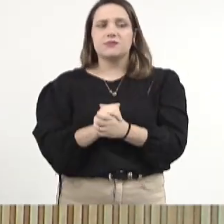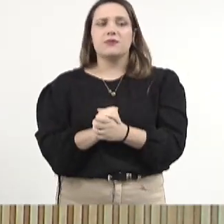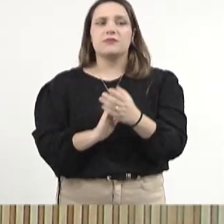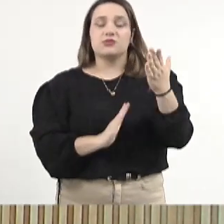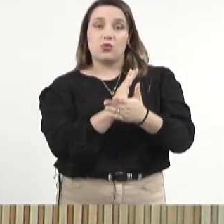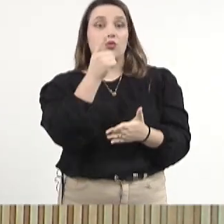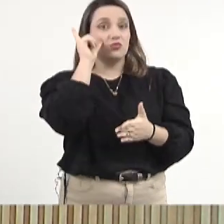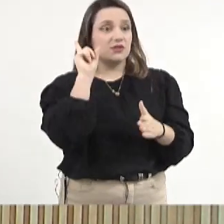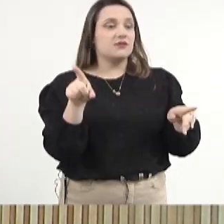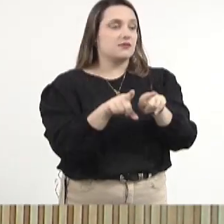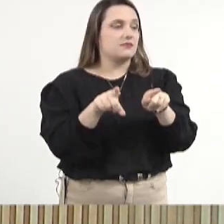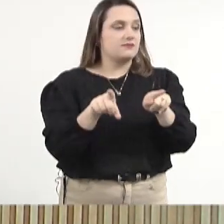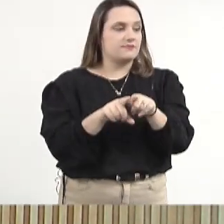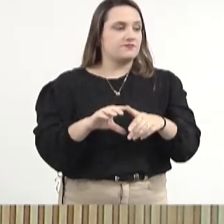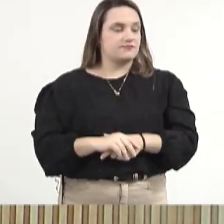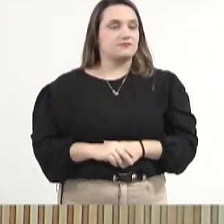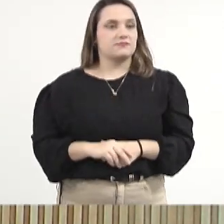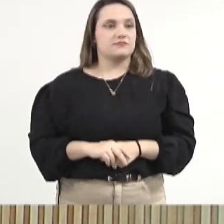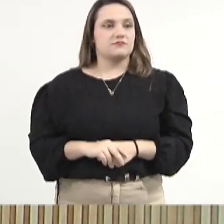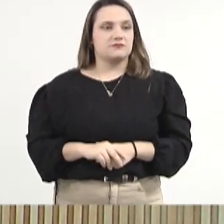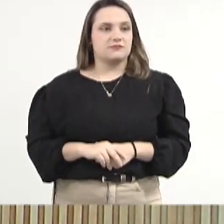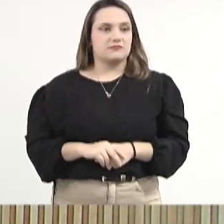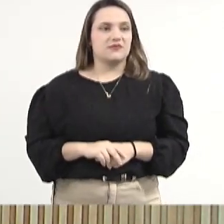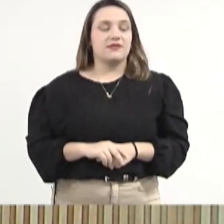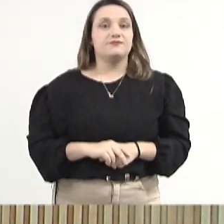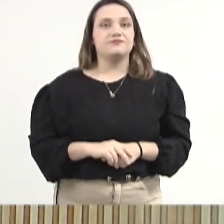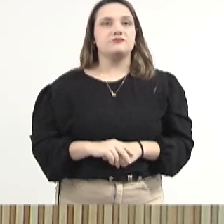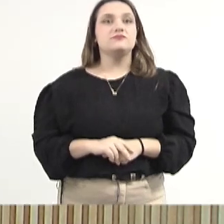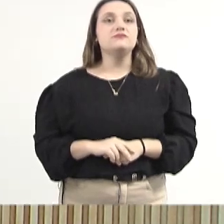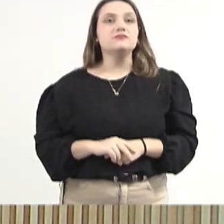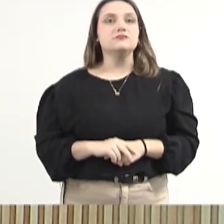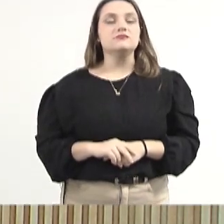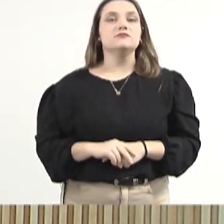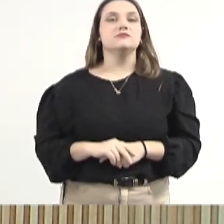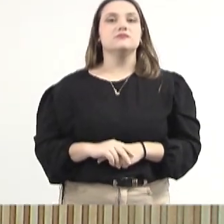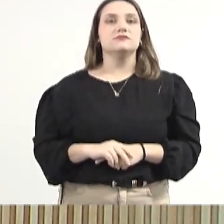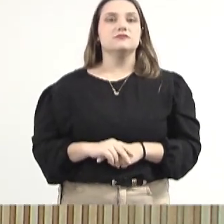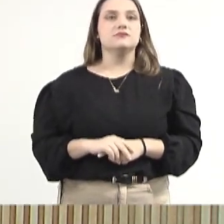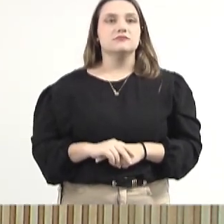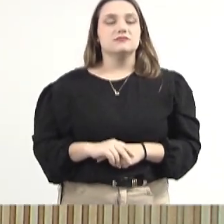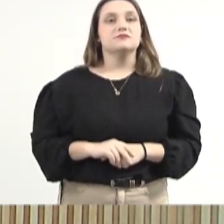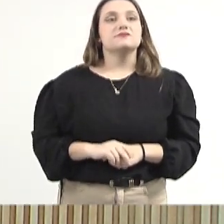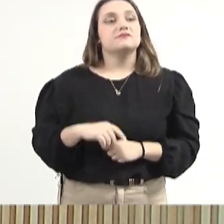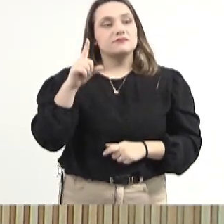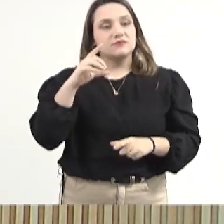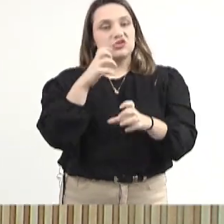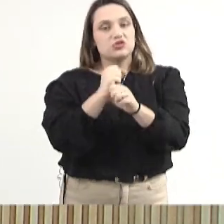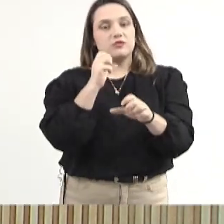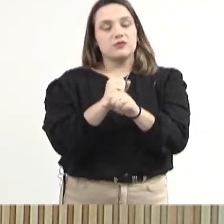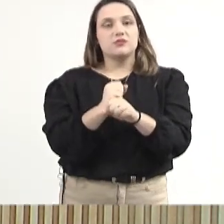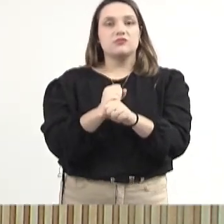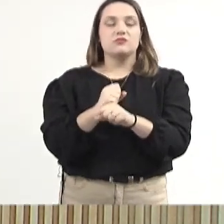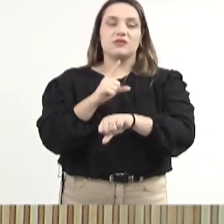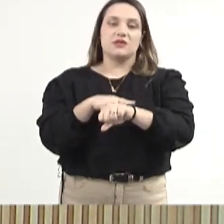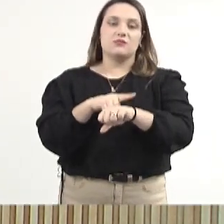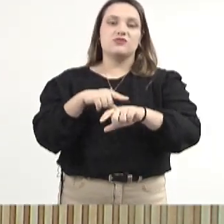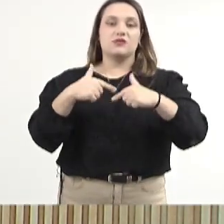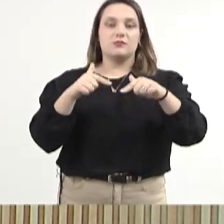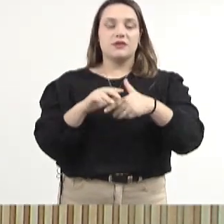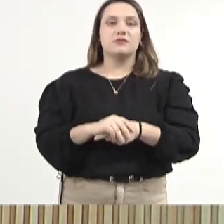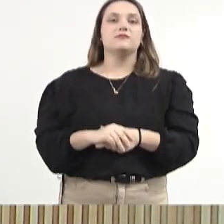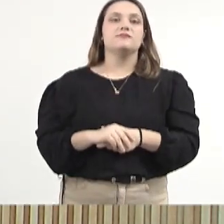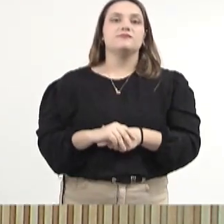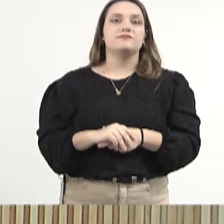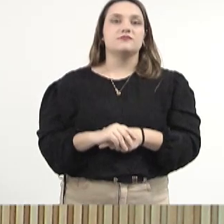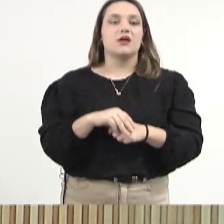ontem e o que foi aprovado hoje pelos deputados. Suprimiu o trecho, que, como eu disse, poderia impactar na questão da contagem do tempo de serviço e alterou a